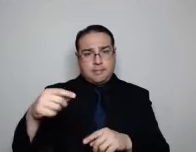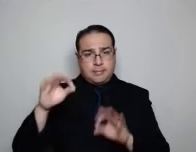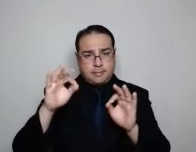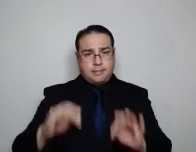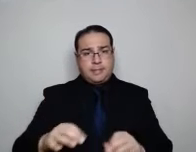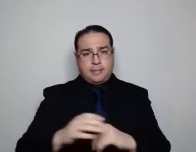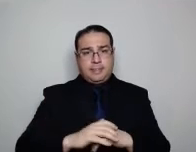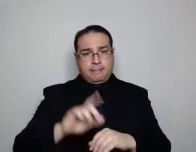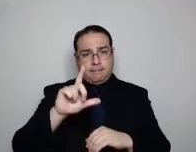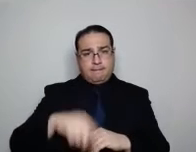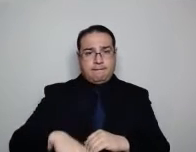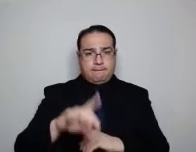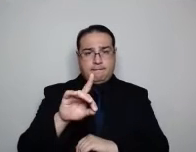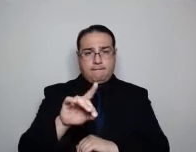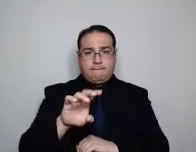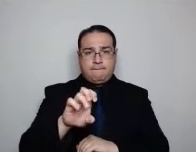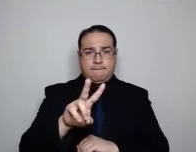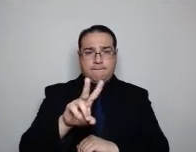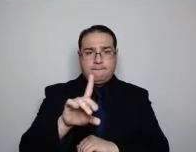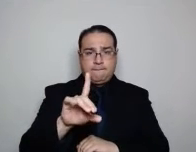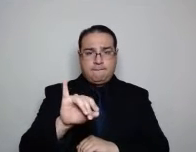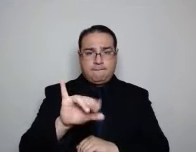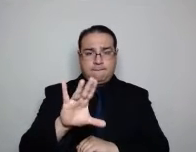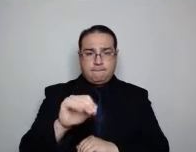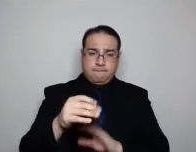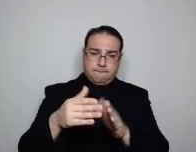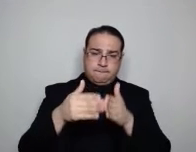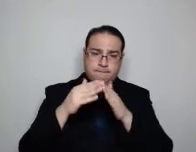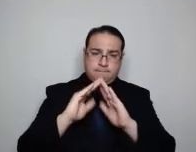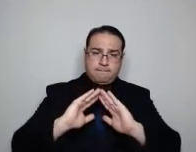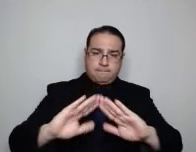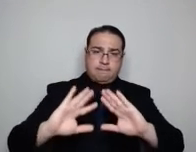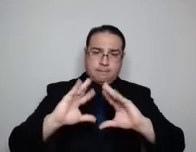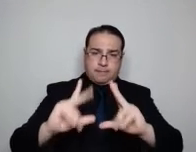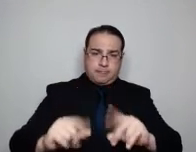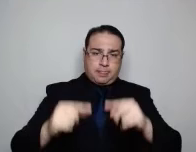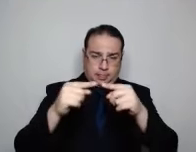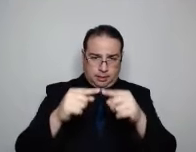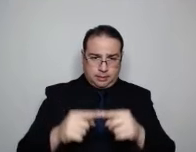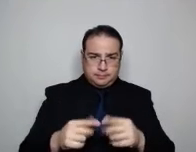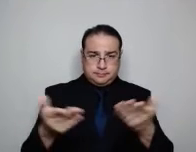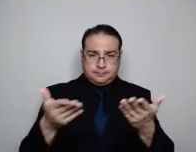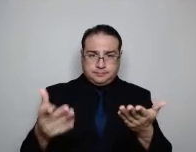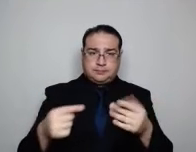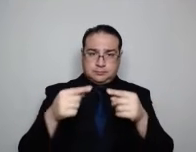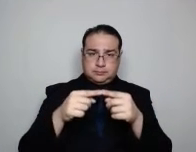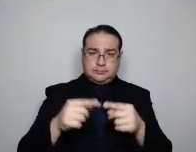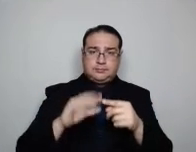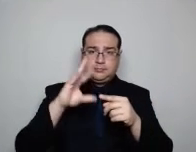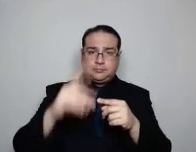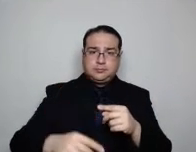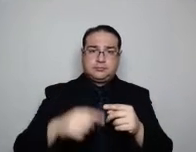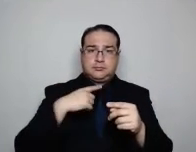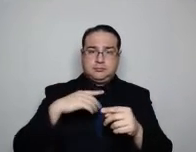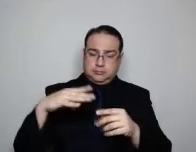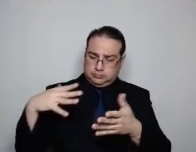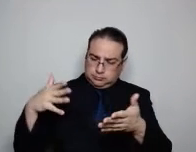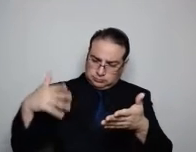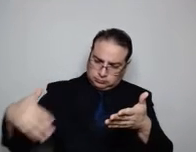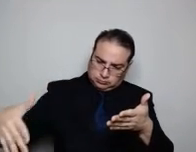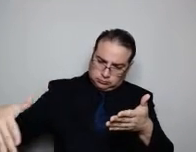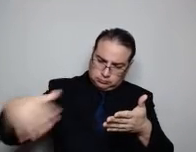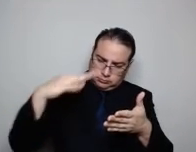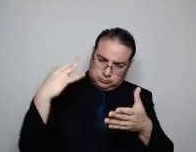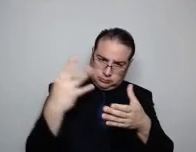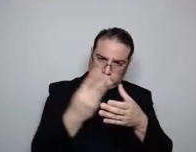devido, o crédito que lhe foi contratado. No caso em concreto, todas as notas fiscais que foram juntadas